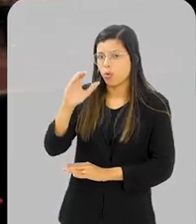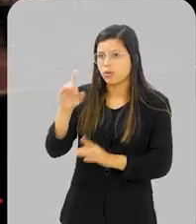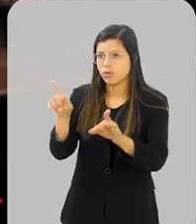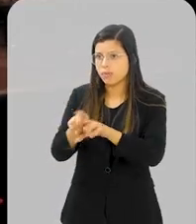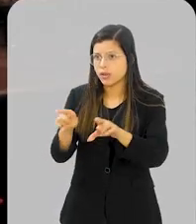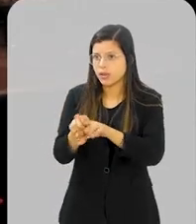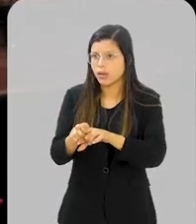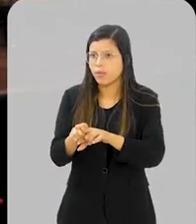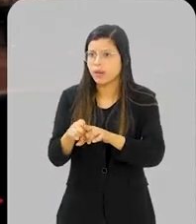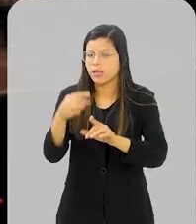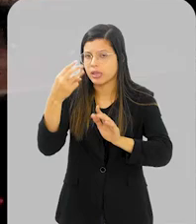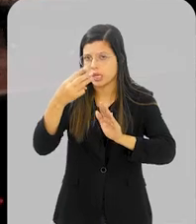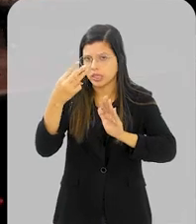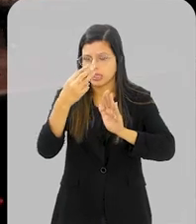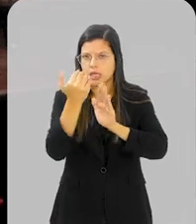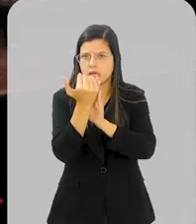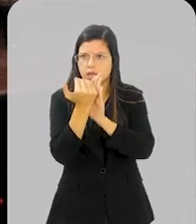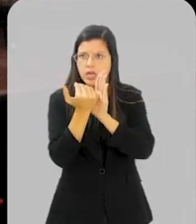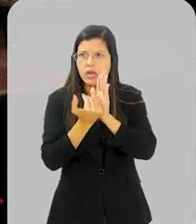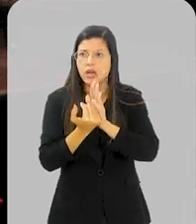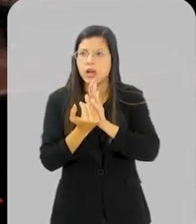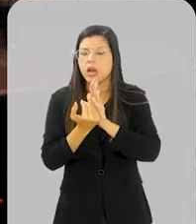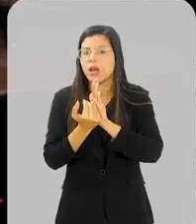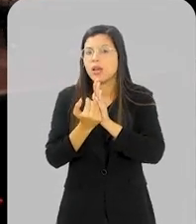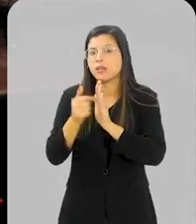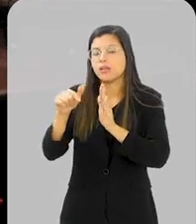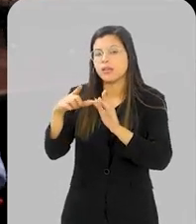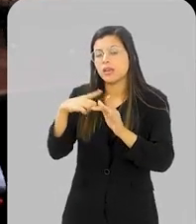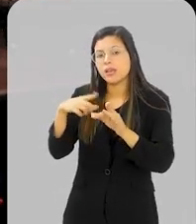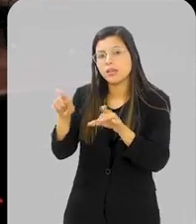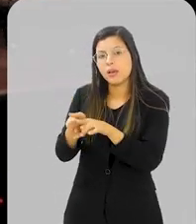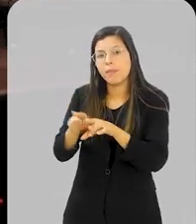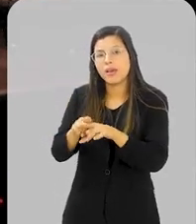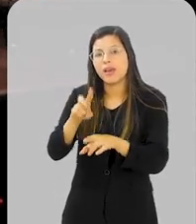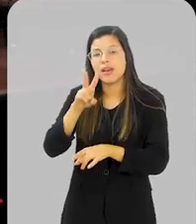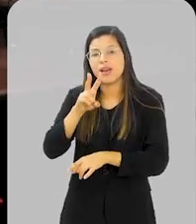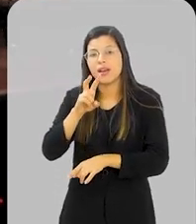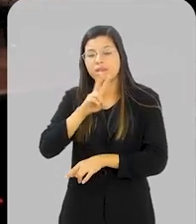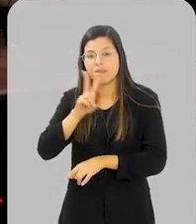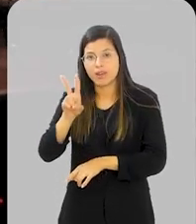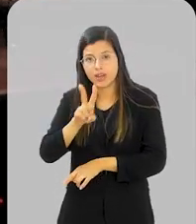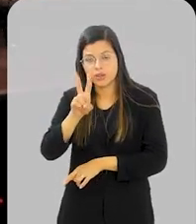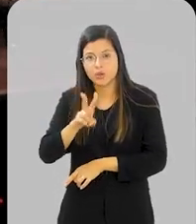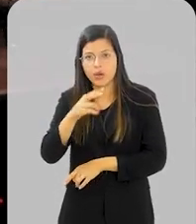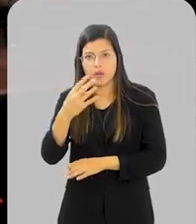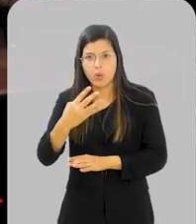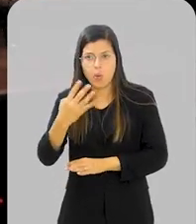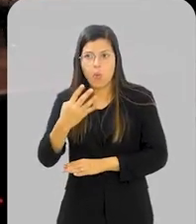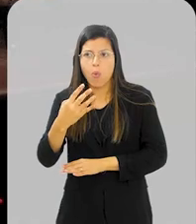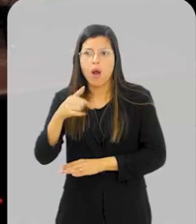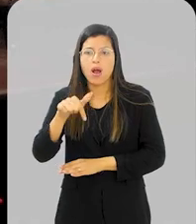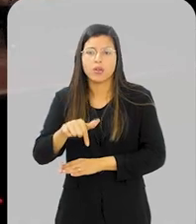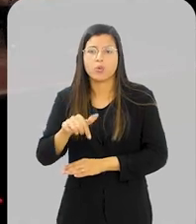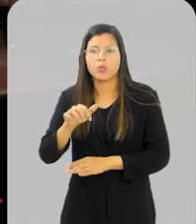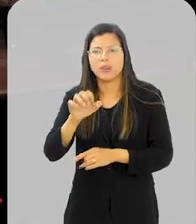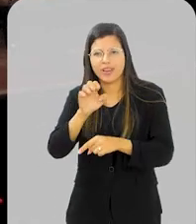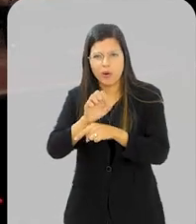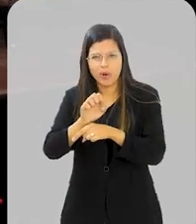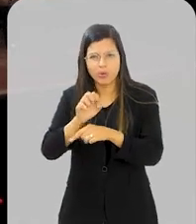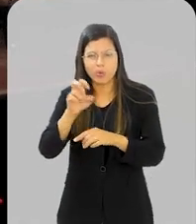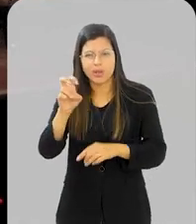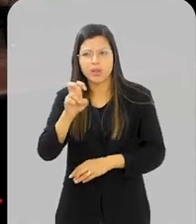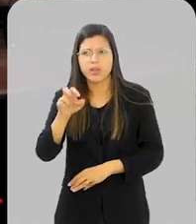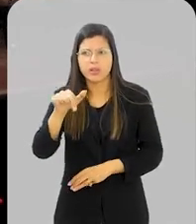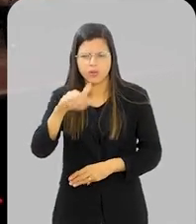também na Copa América, está na terceira posição. Venezuela em quarto e o Equador em quinto. Em 30 segundos, Brasil